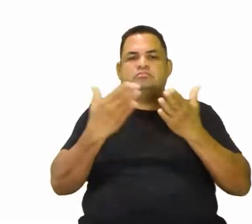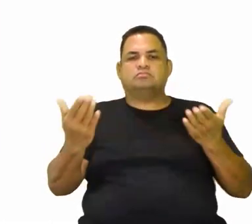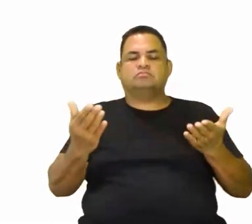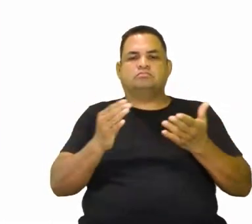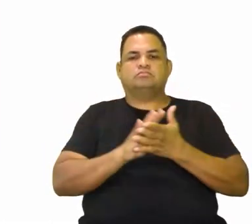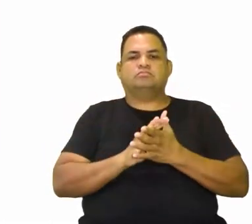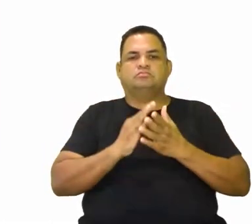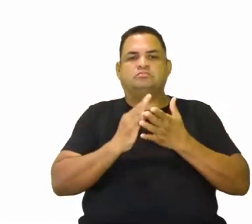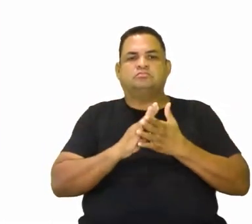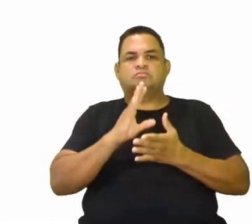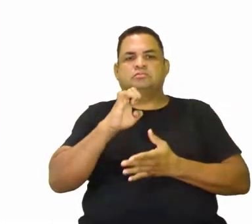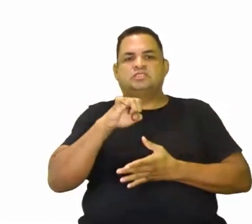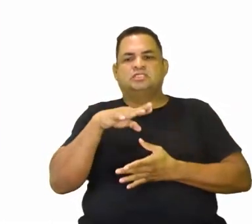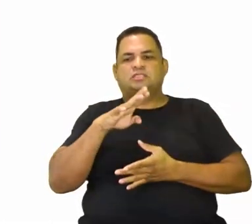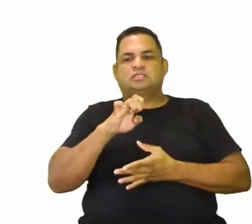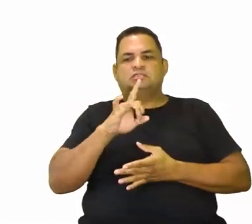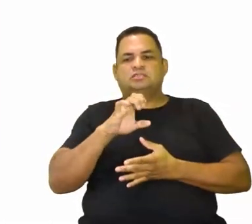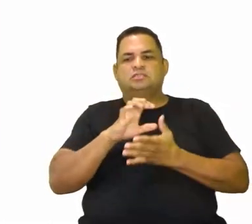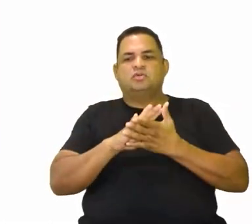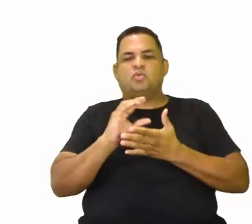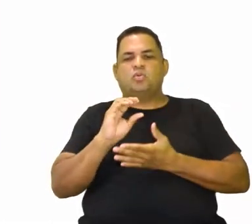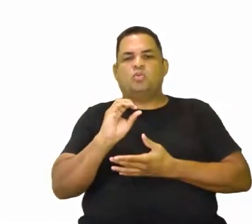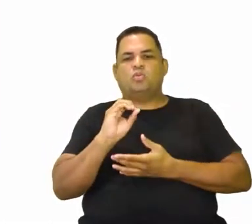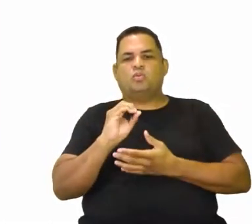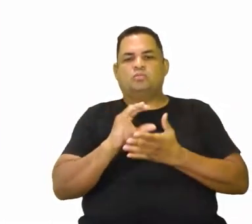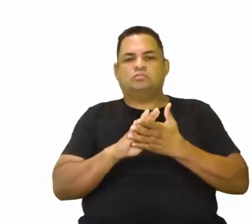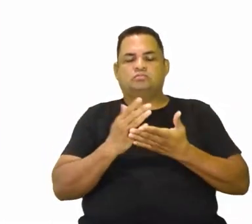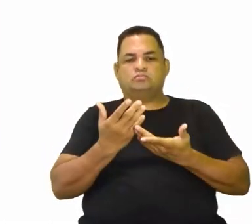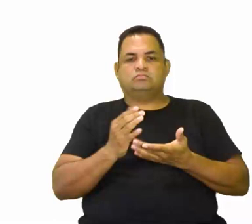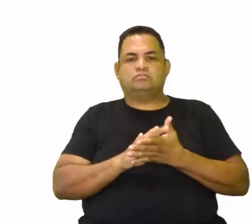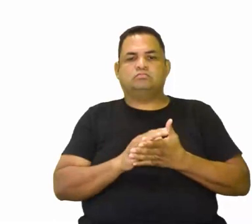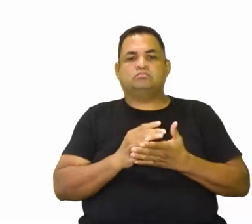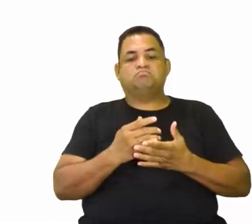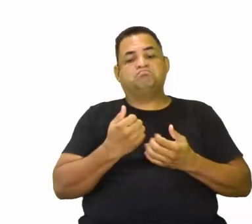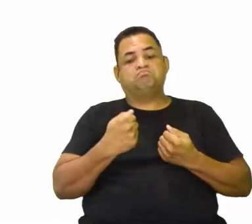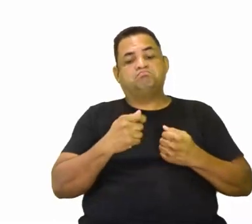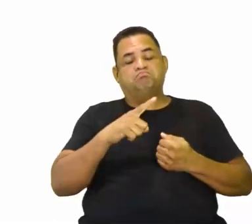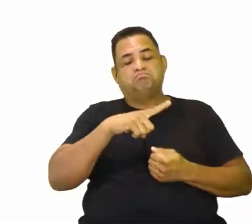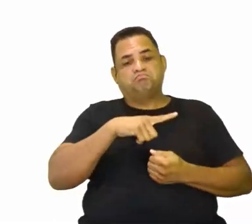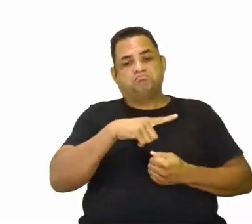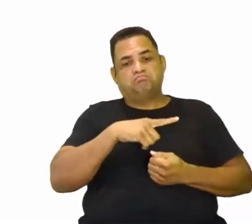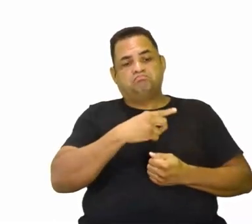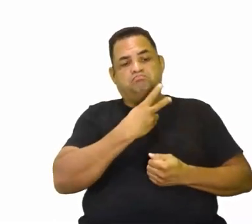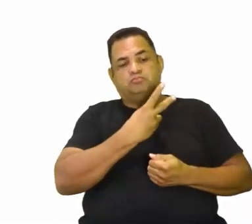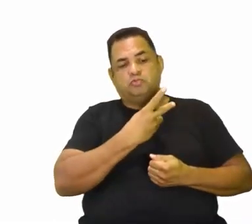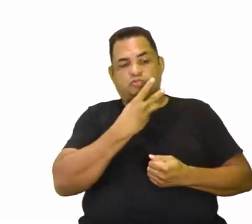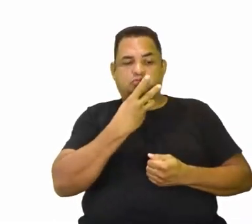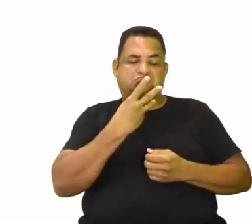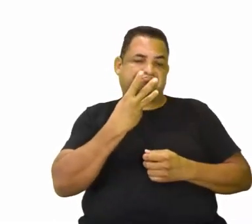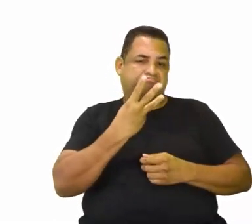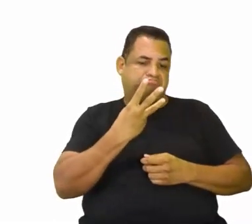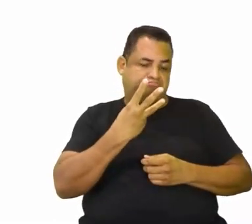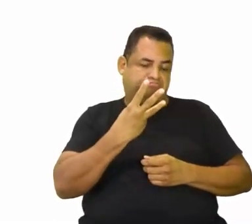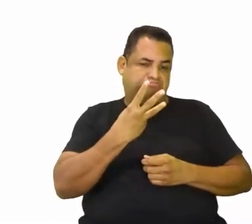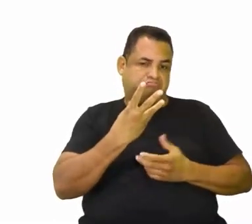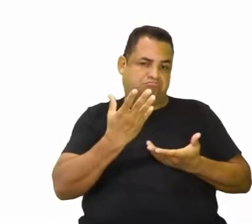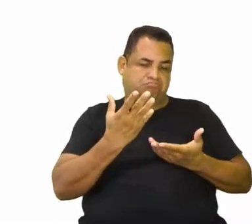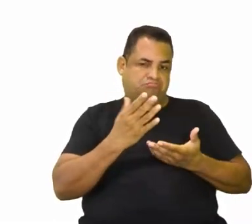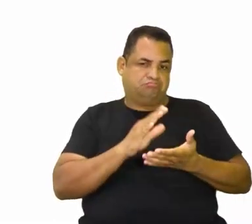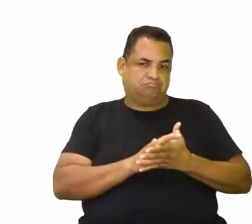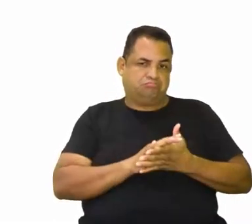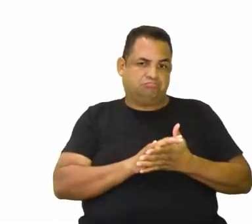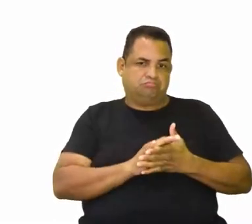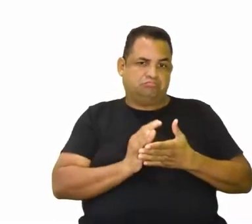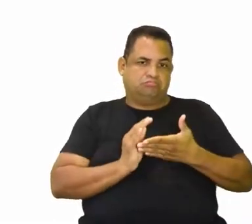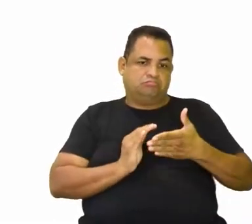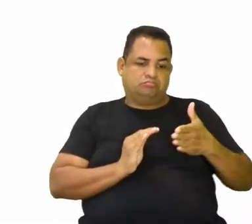ou composição, eu posso ter mais de dois, mais de três, mas o critério é que do